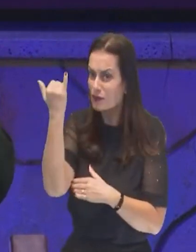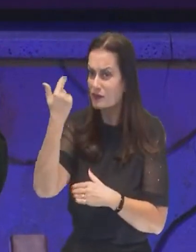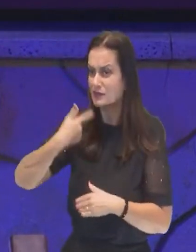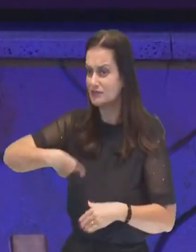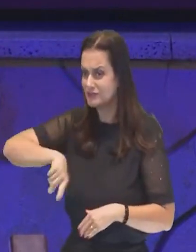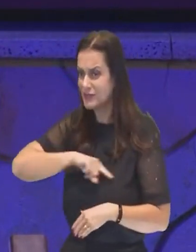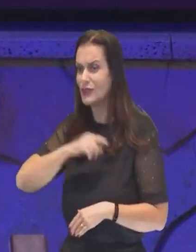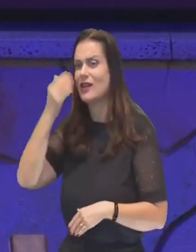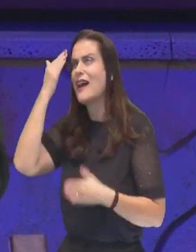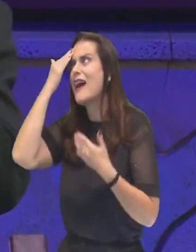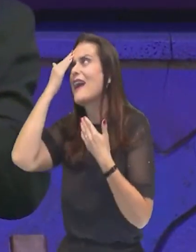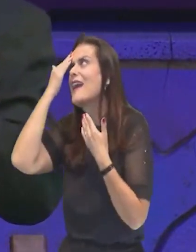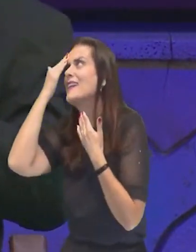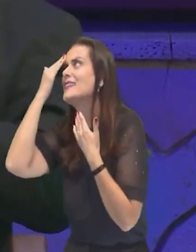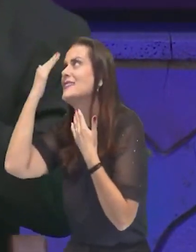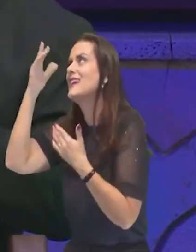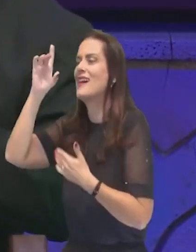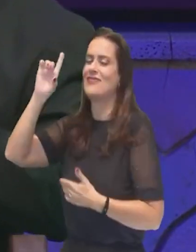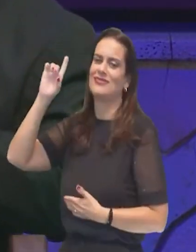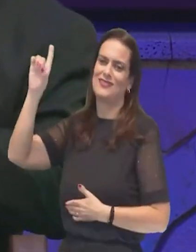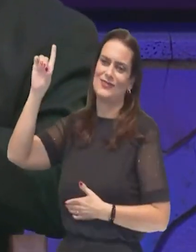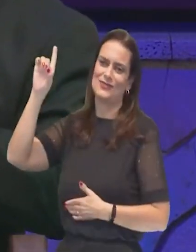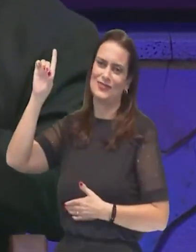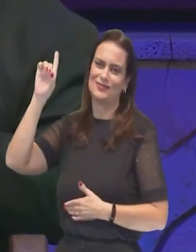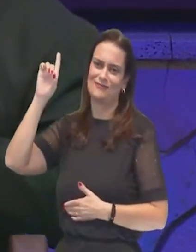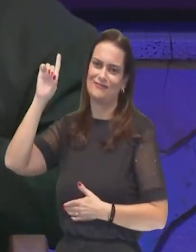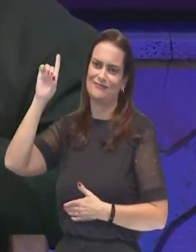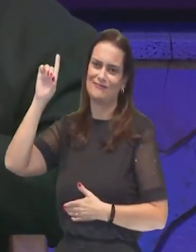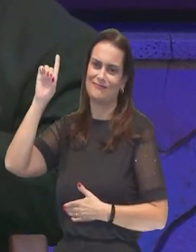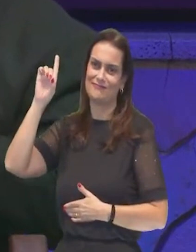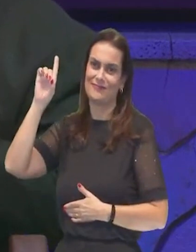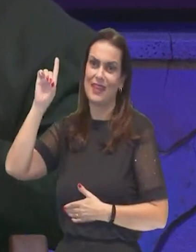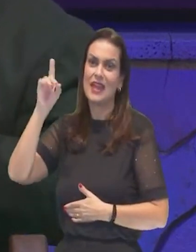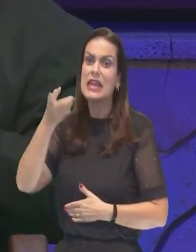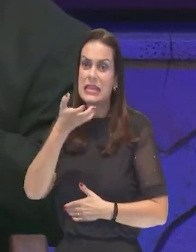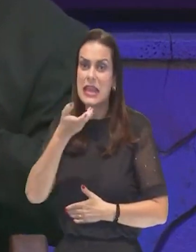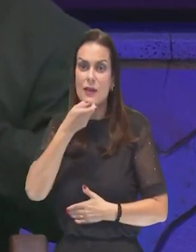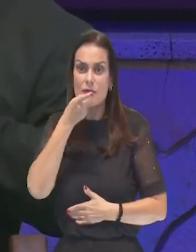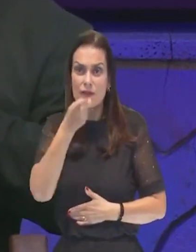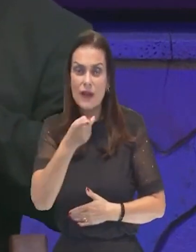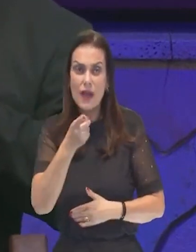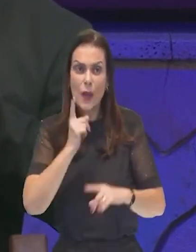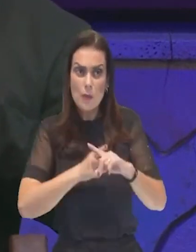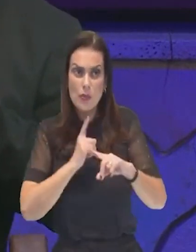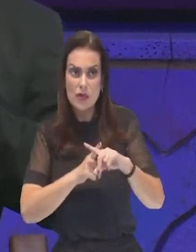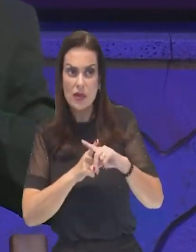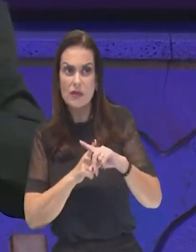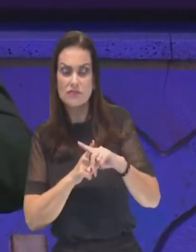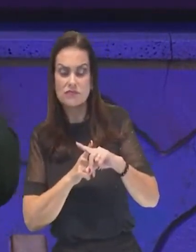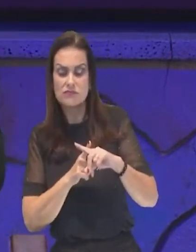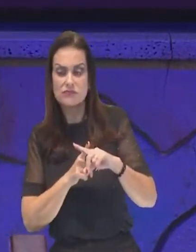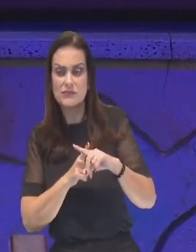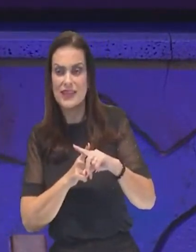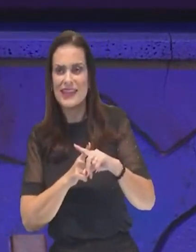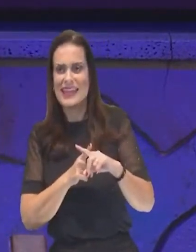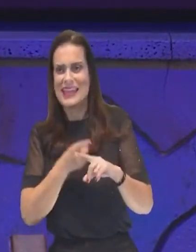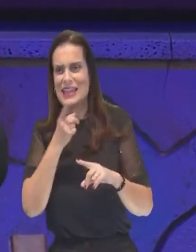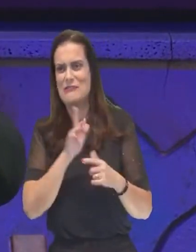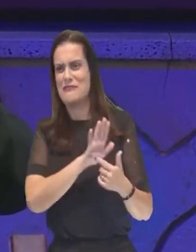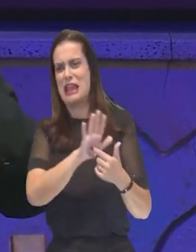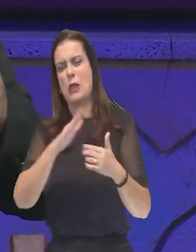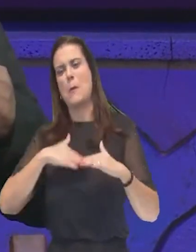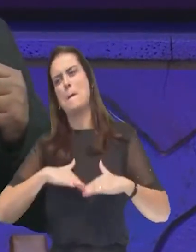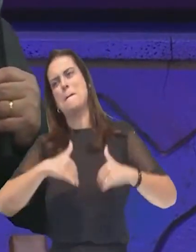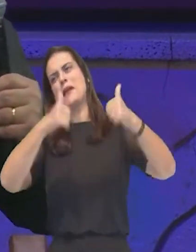irmãos, agradecer a Deus. E eu quero dizer isso porque eu faço, eu não estou aqui, queridos, com isso querer me exibir e me achar melhor